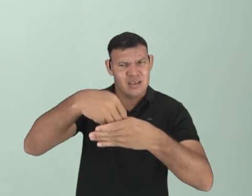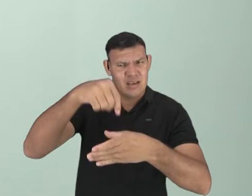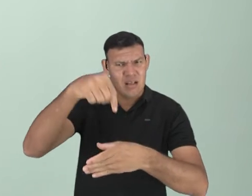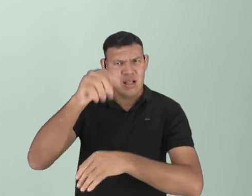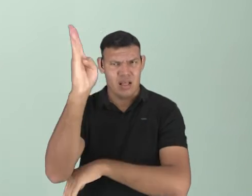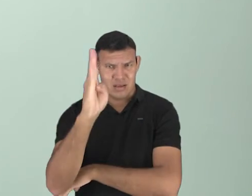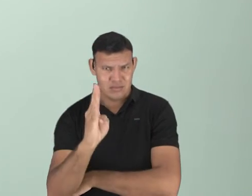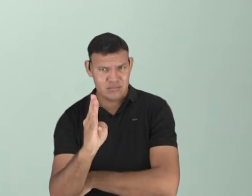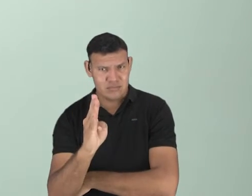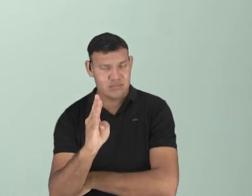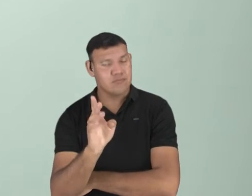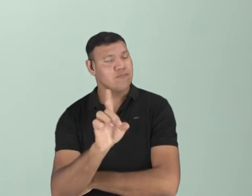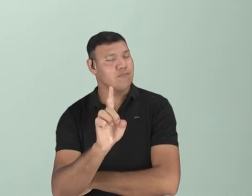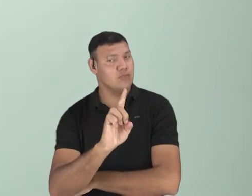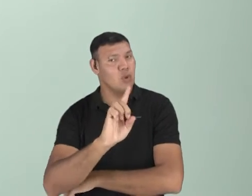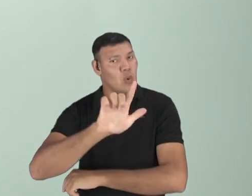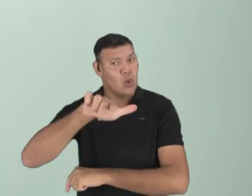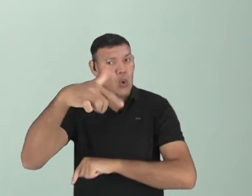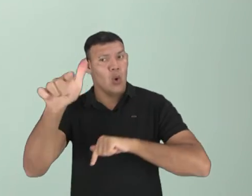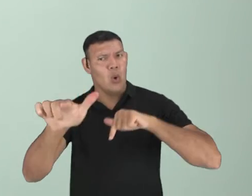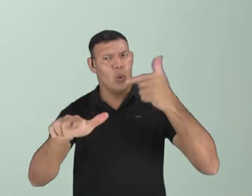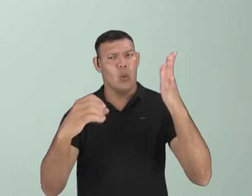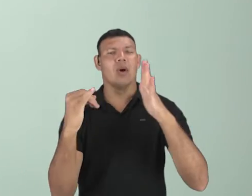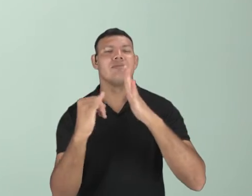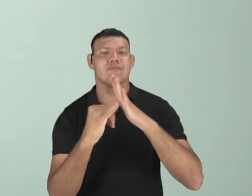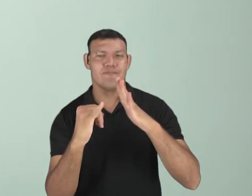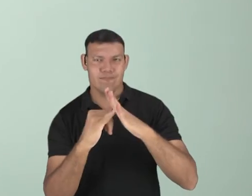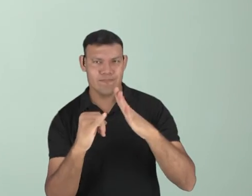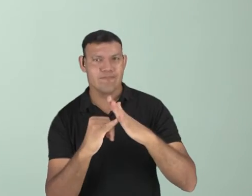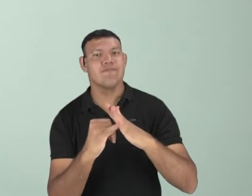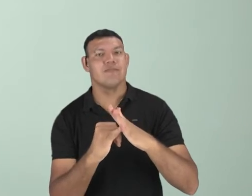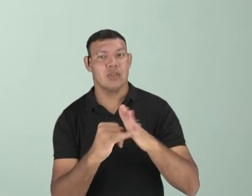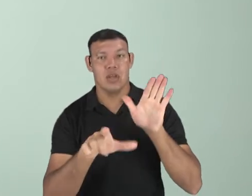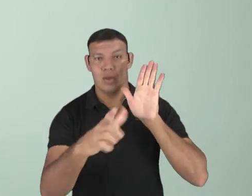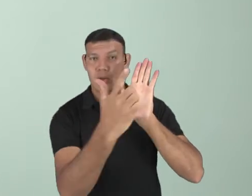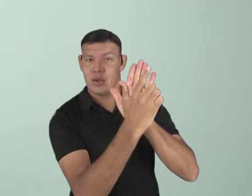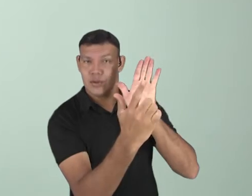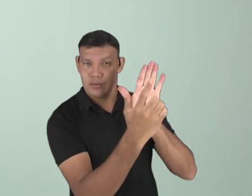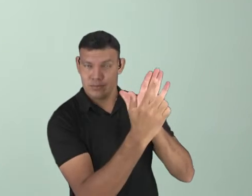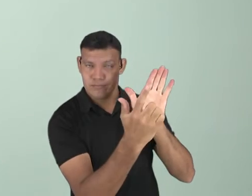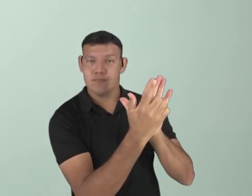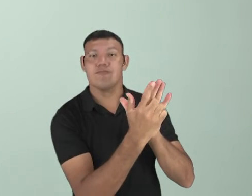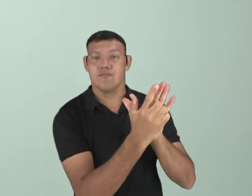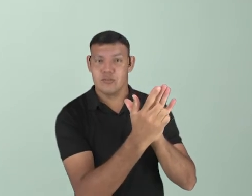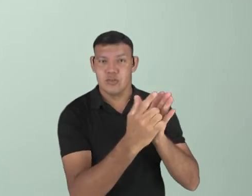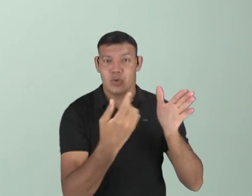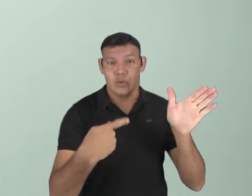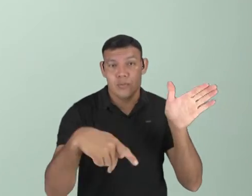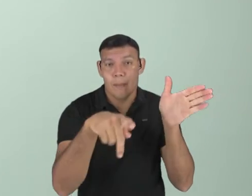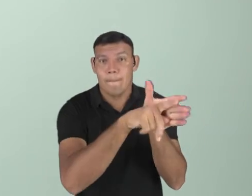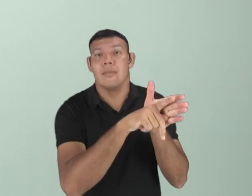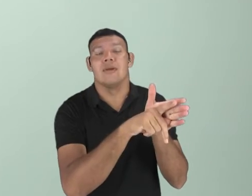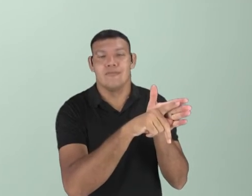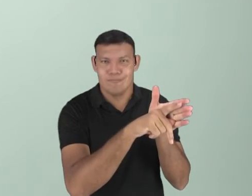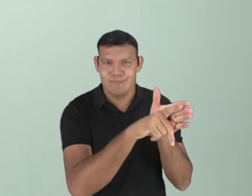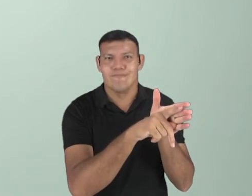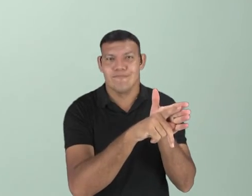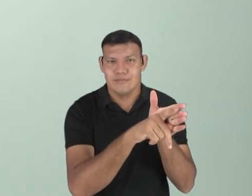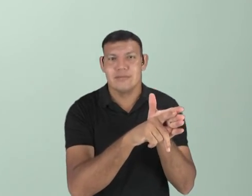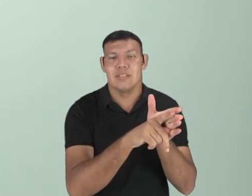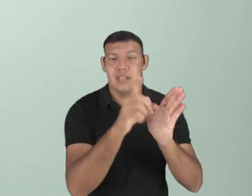nosso país. Outras instituições com papéis específicos, ou seja, a partir